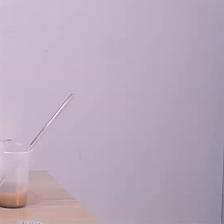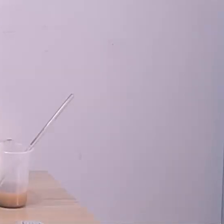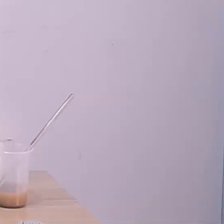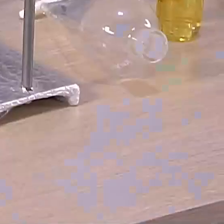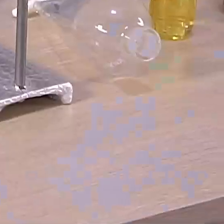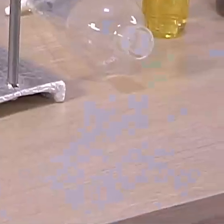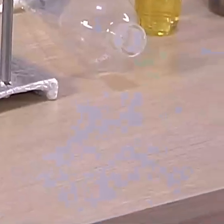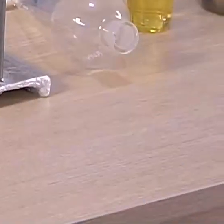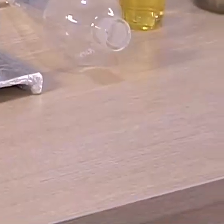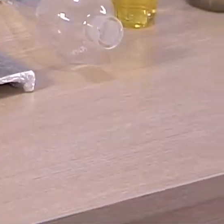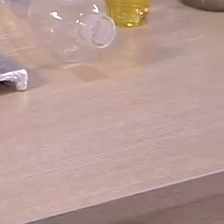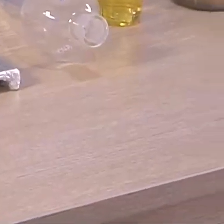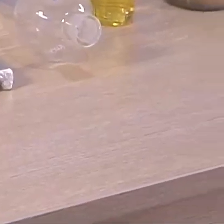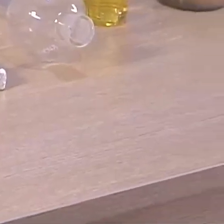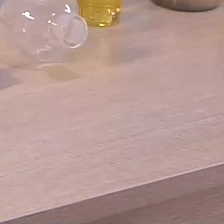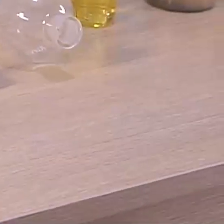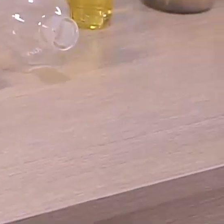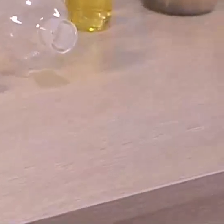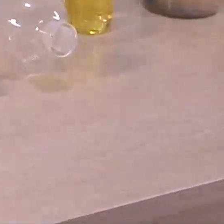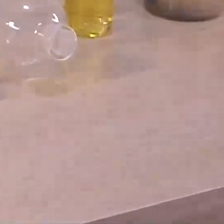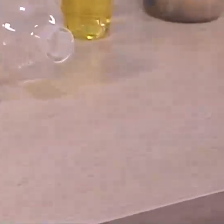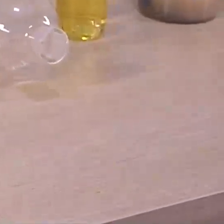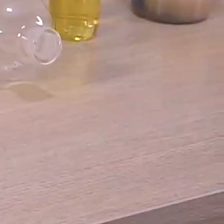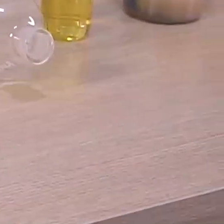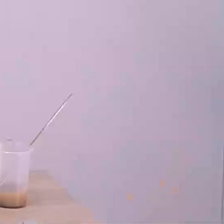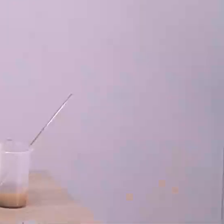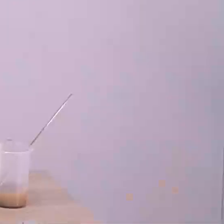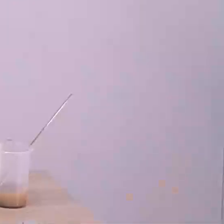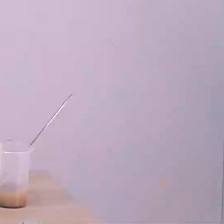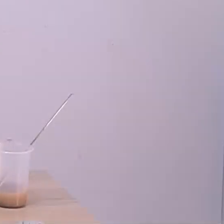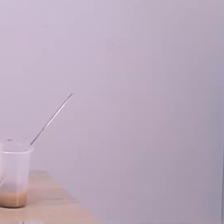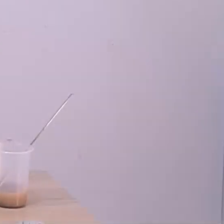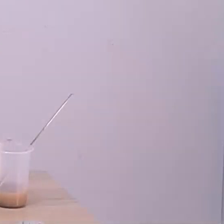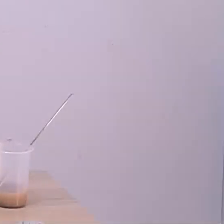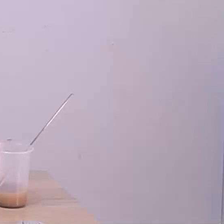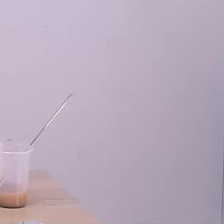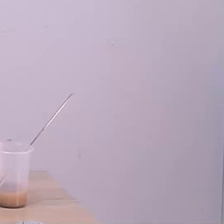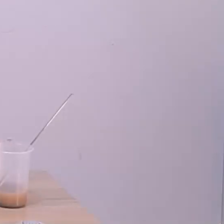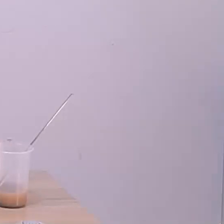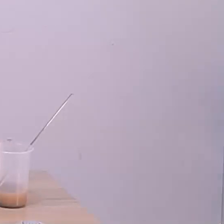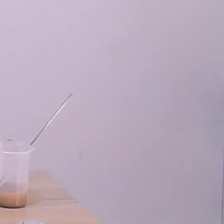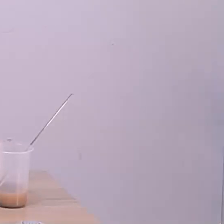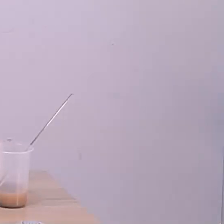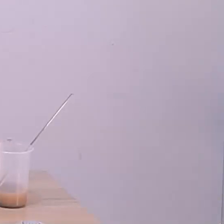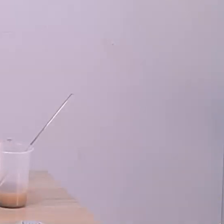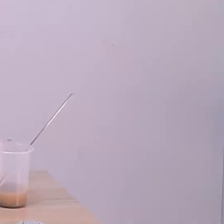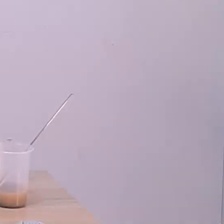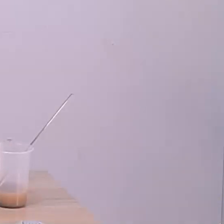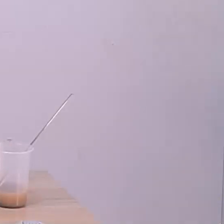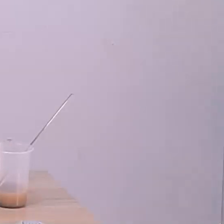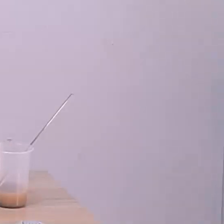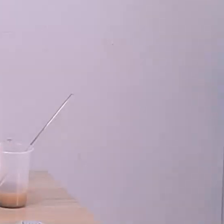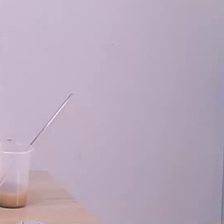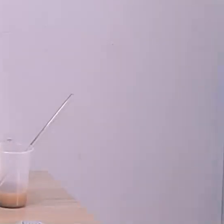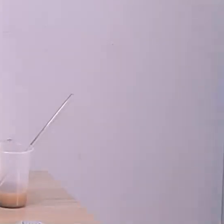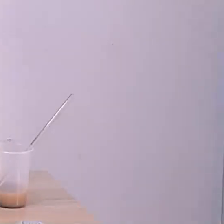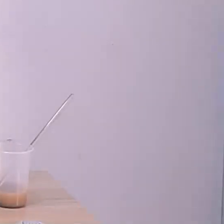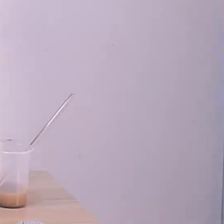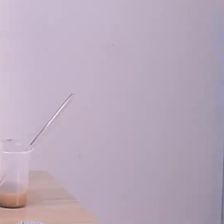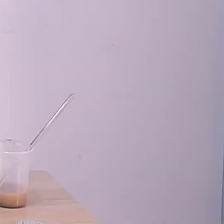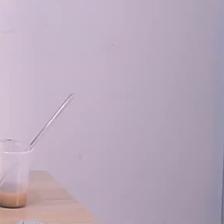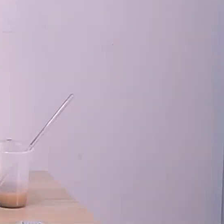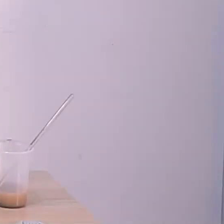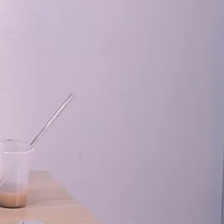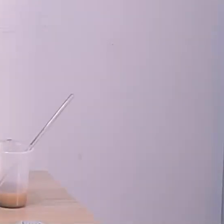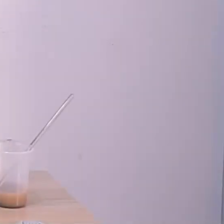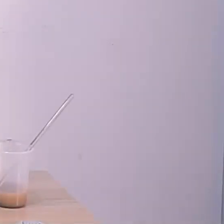hoje significa demonstrar as técnicas de separação de misturas, né? Dos componentes de uma mistura. Então, que